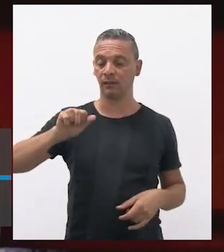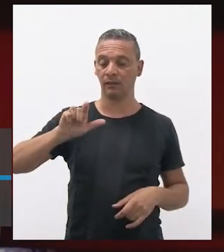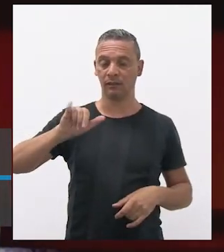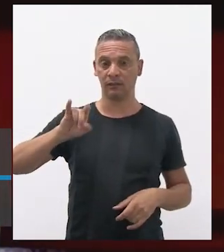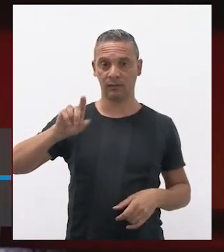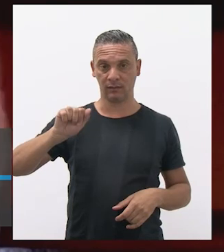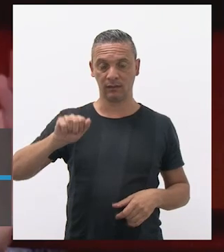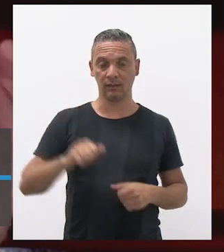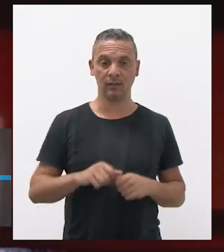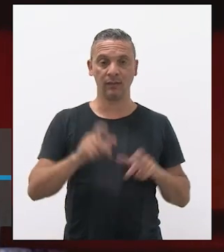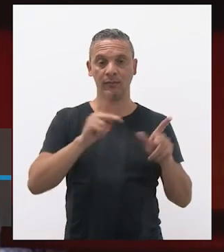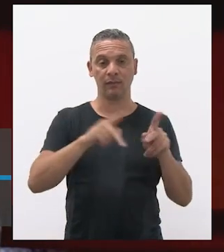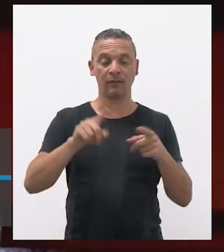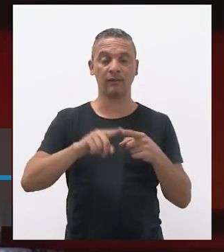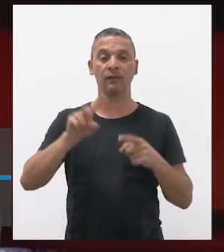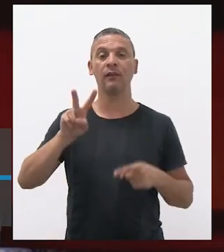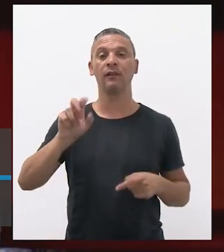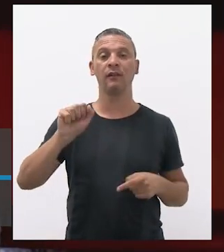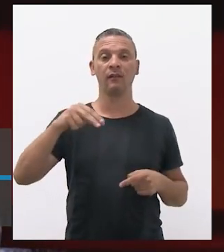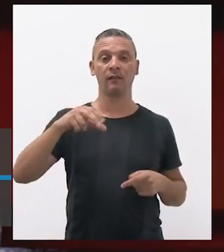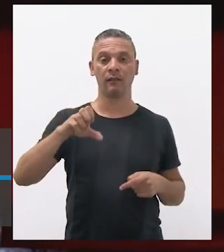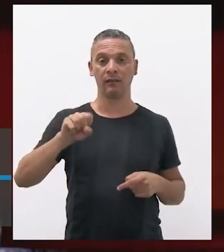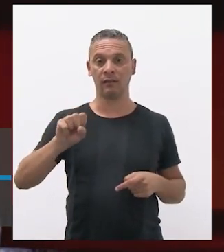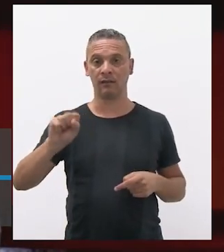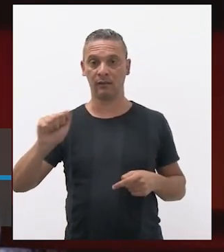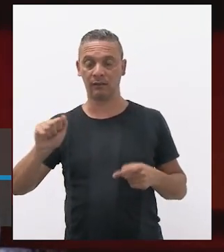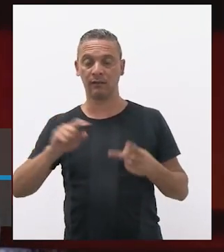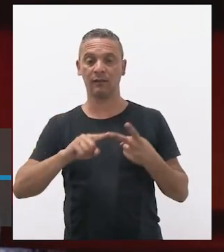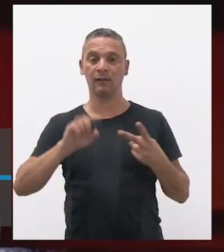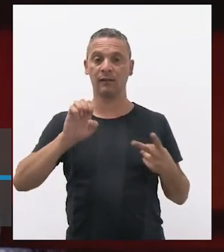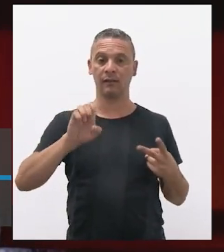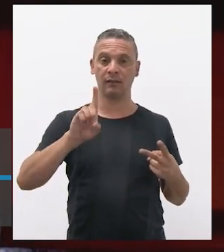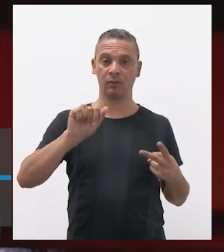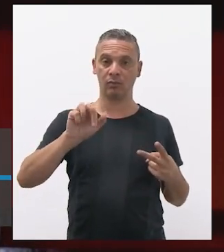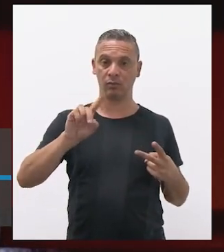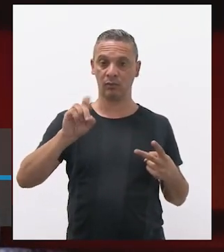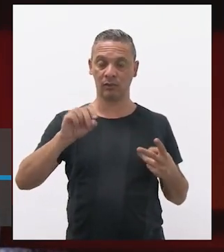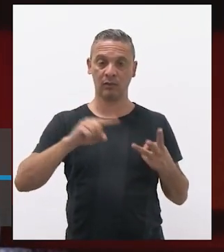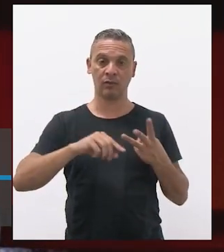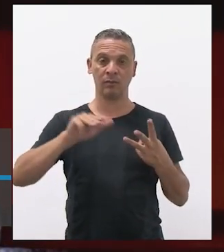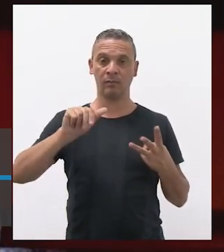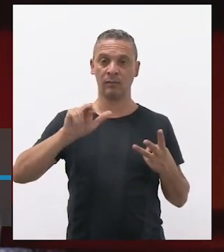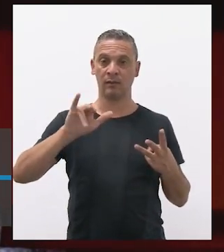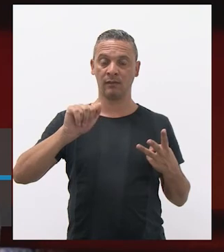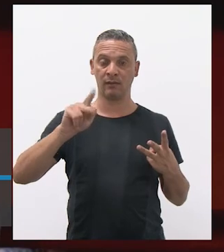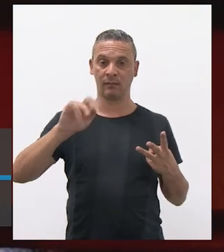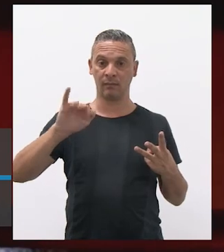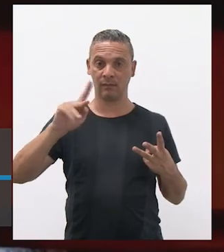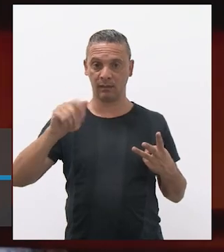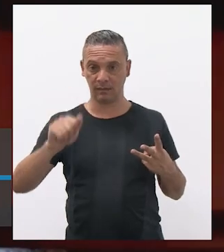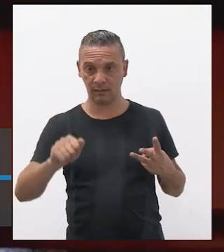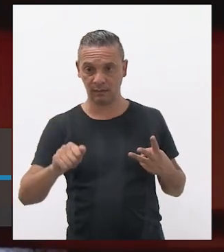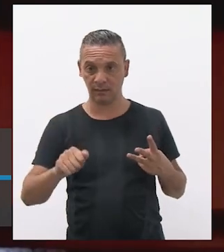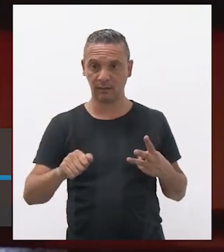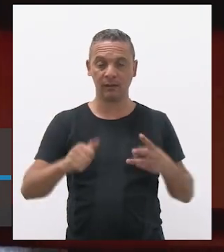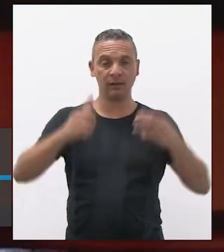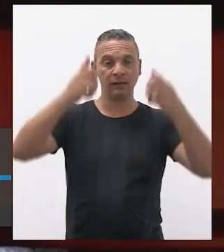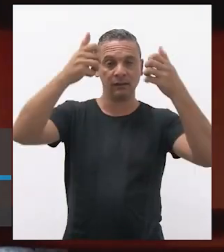percebam nessas relações abusivas como vítimas desse tipo de violência e